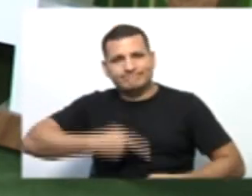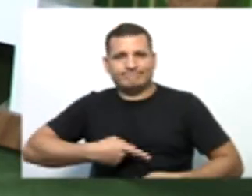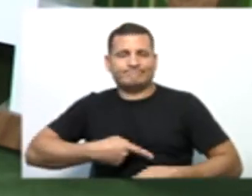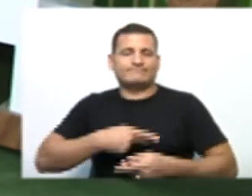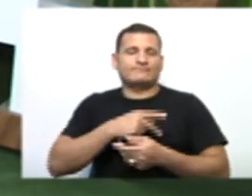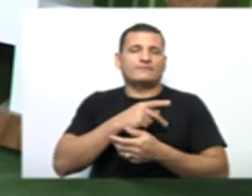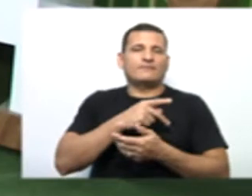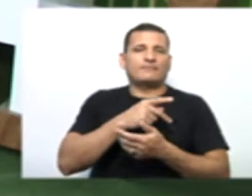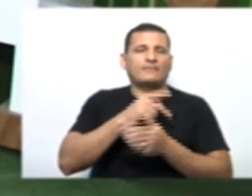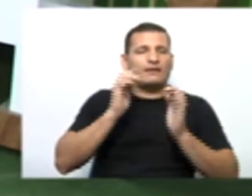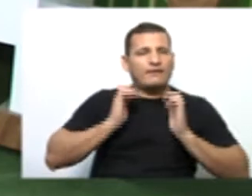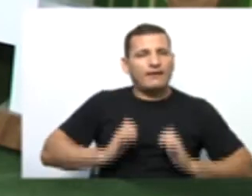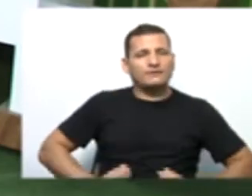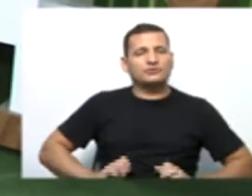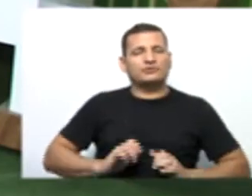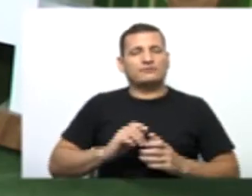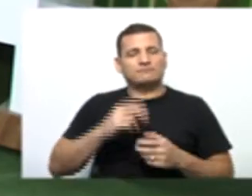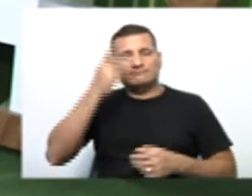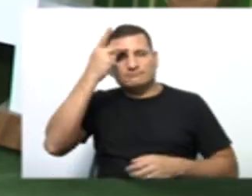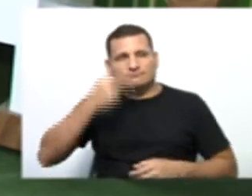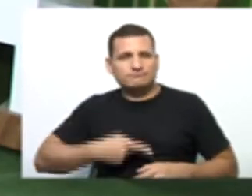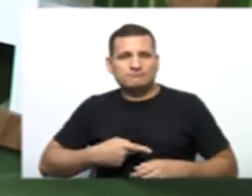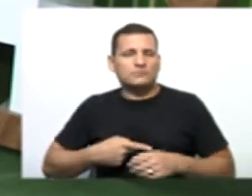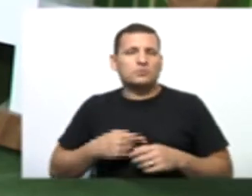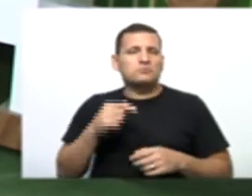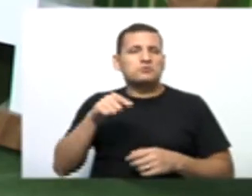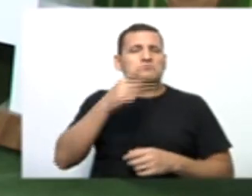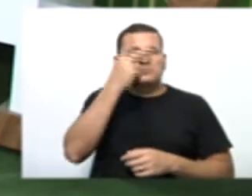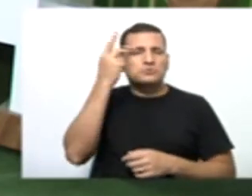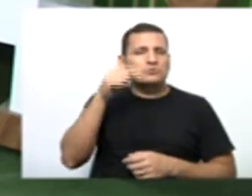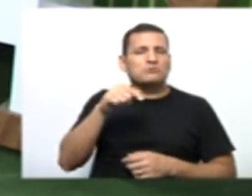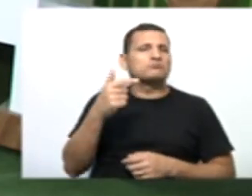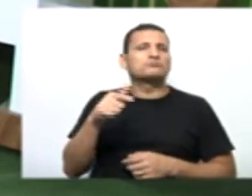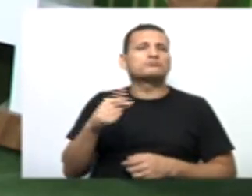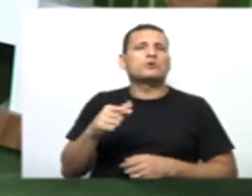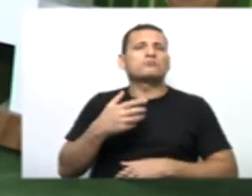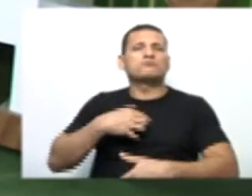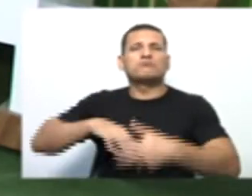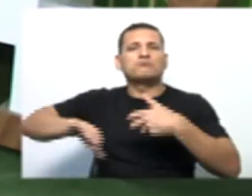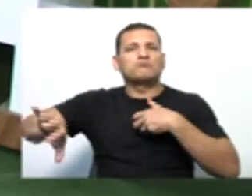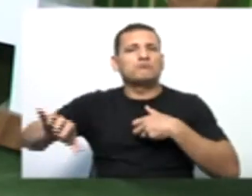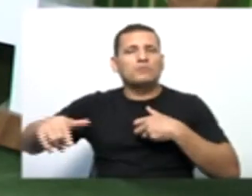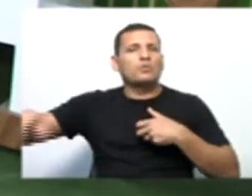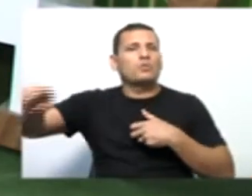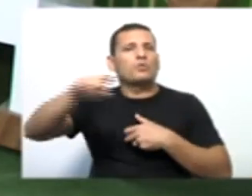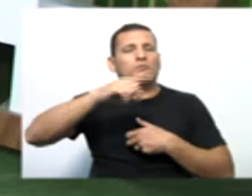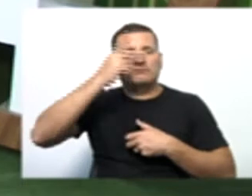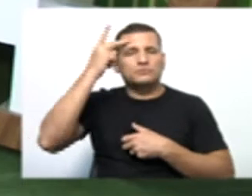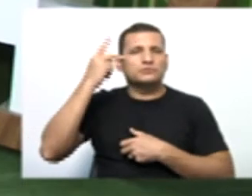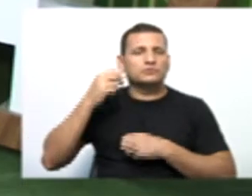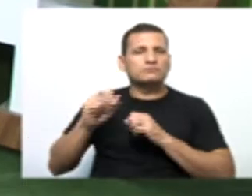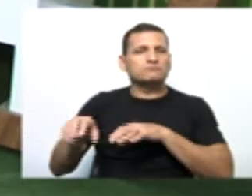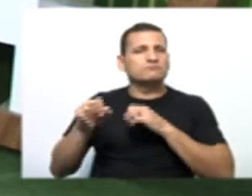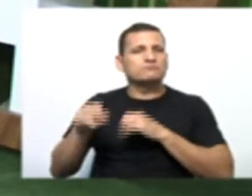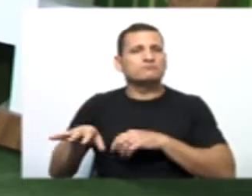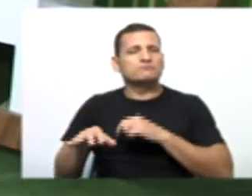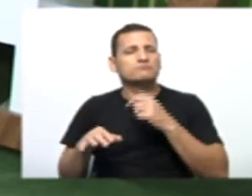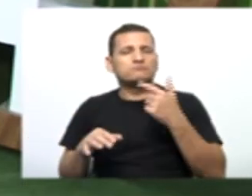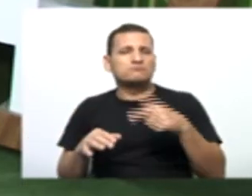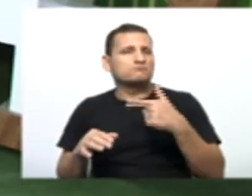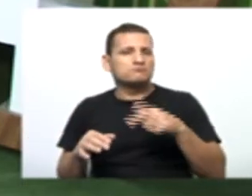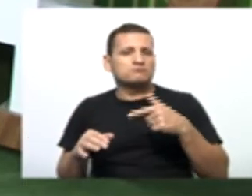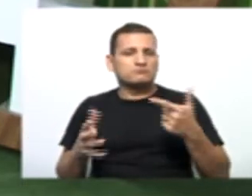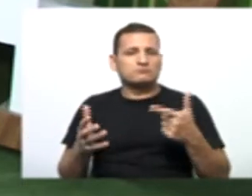que não eram altruístas, não se colocavam no lugar do outro, não gostavam de ensinar os colegas